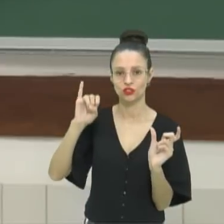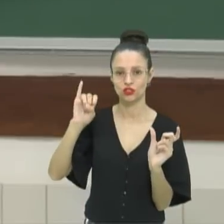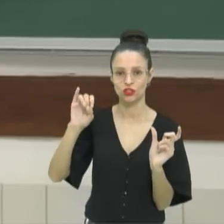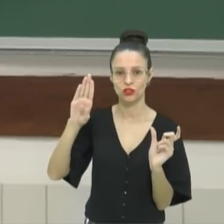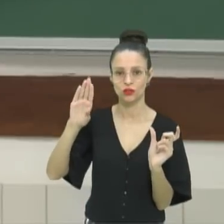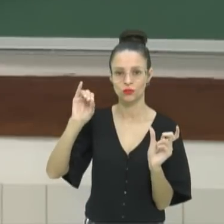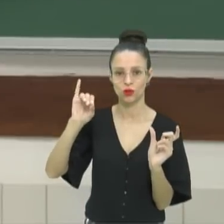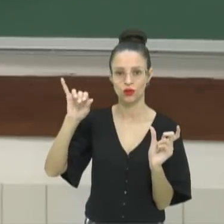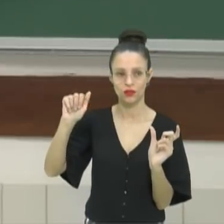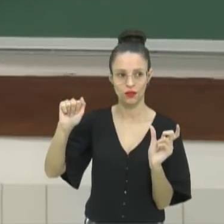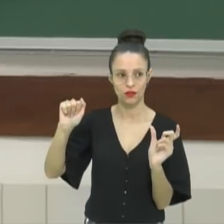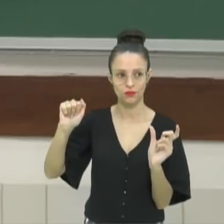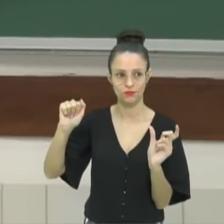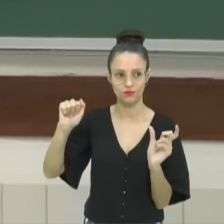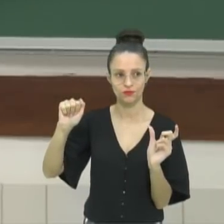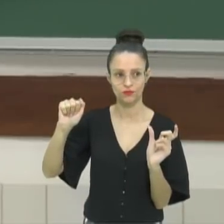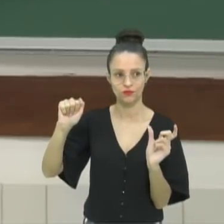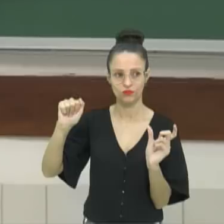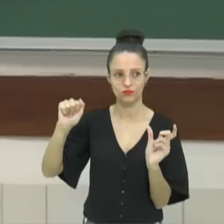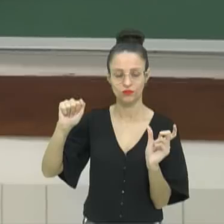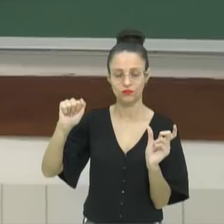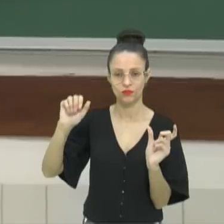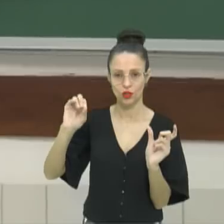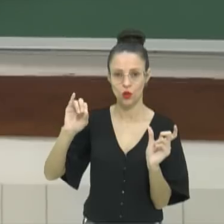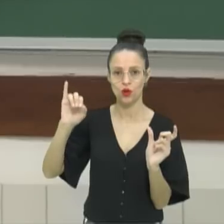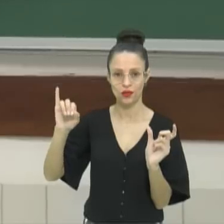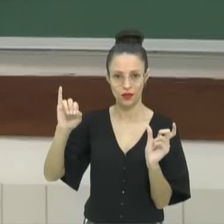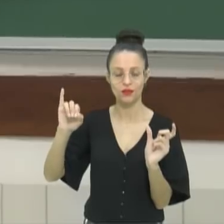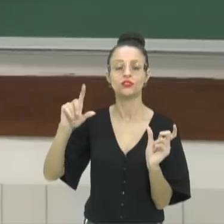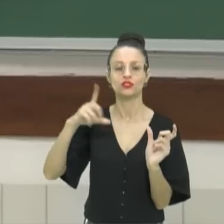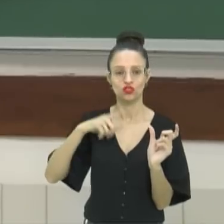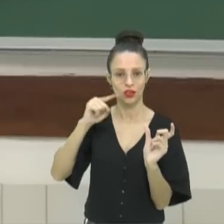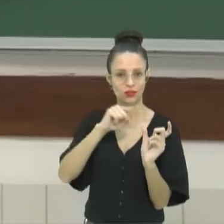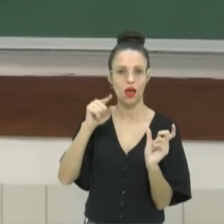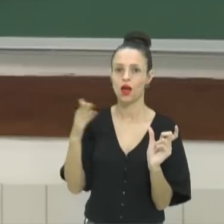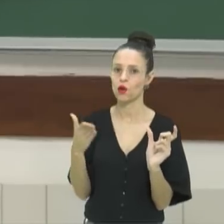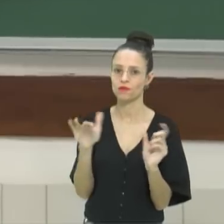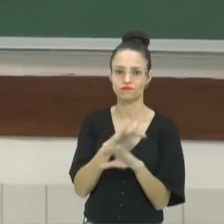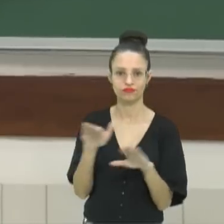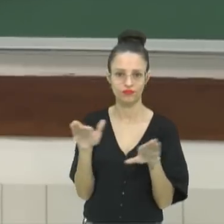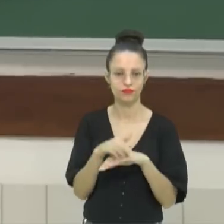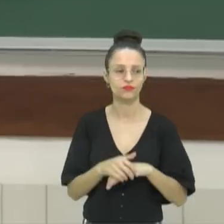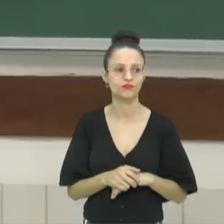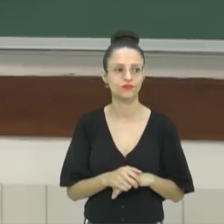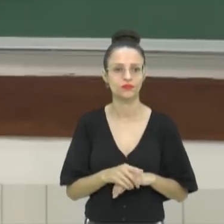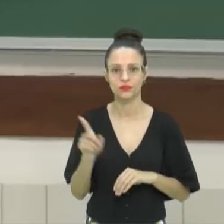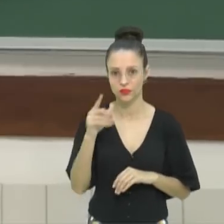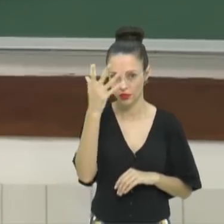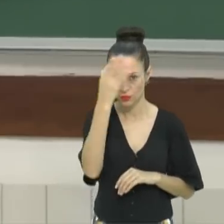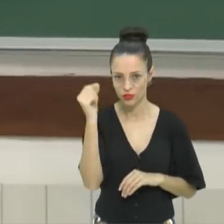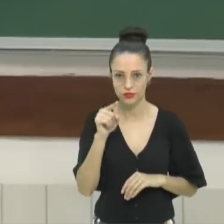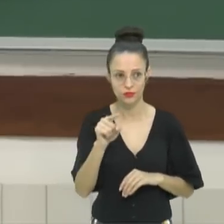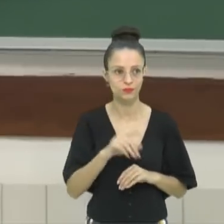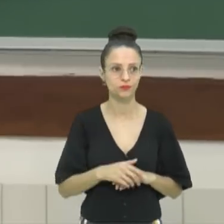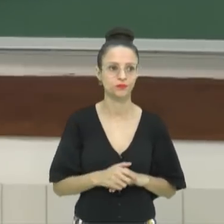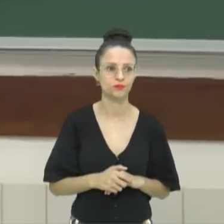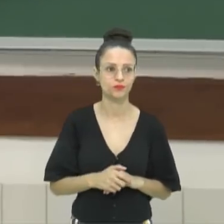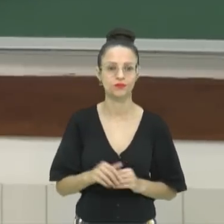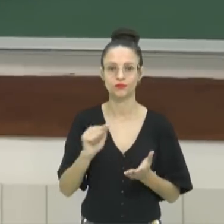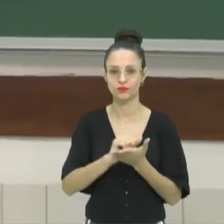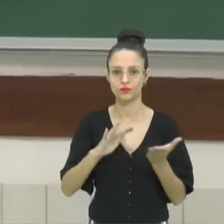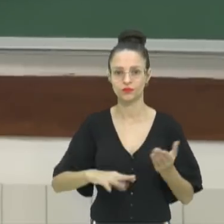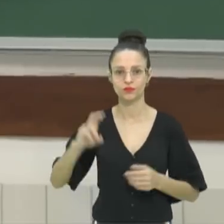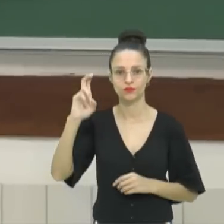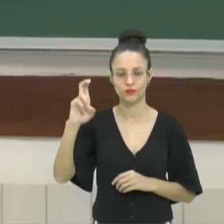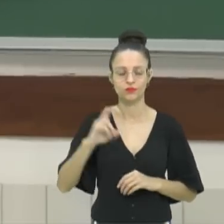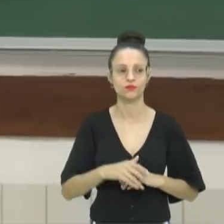jiboia. Ó, o ditongo aberto da paroxítona tinha acento, agora não tem mais. Não esqueça isso.